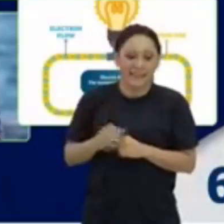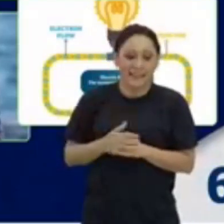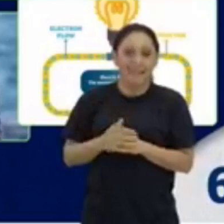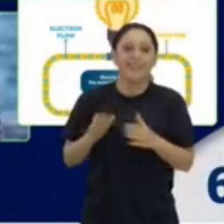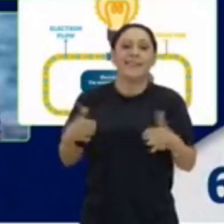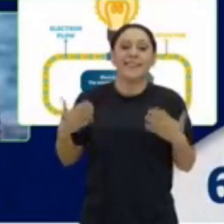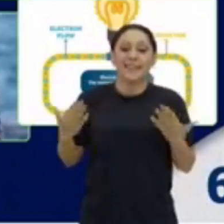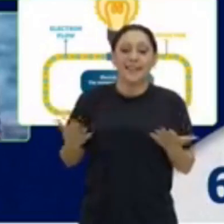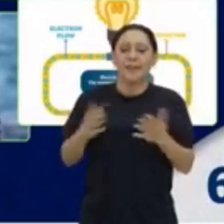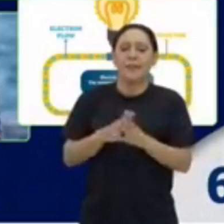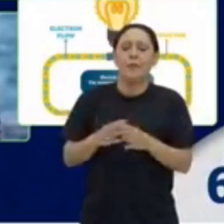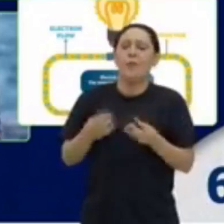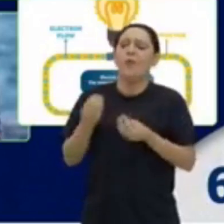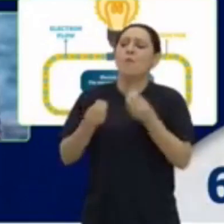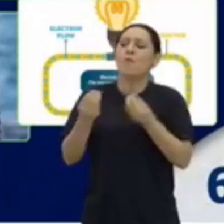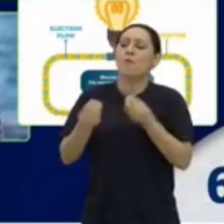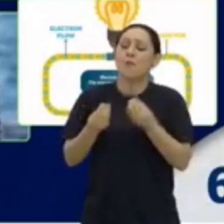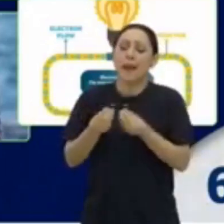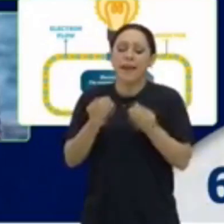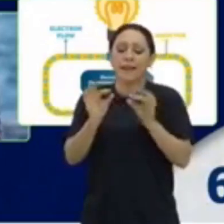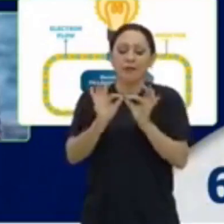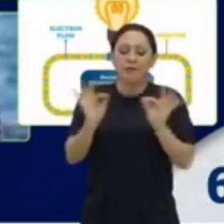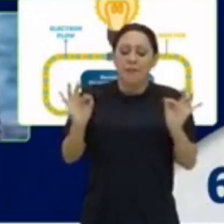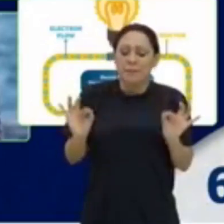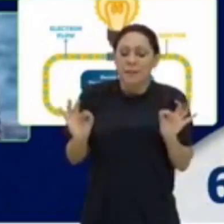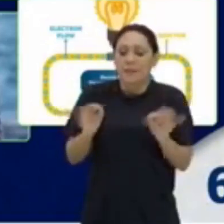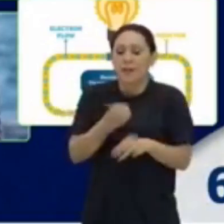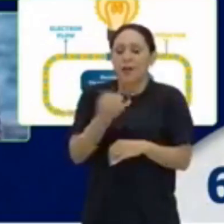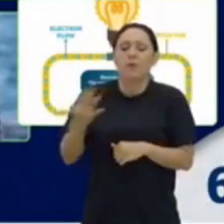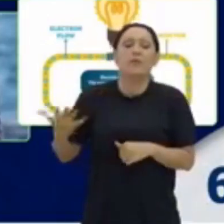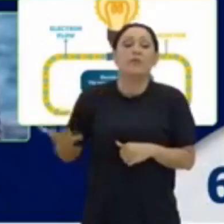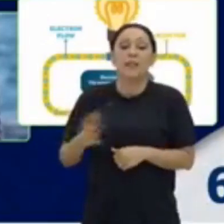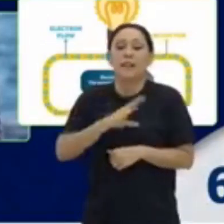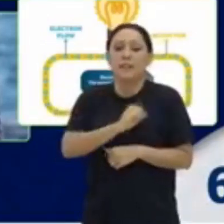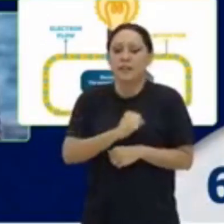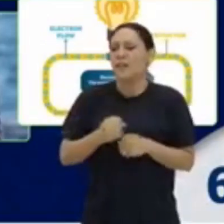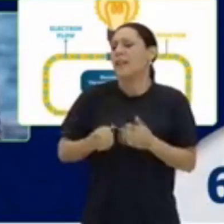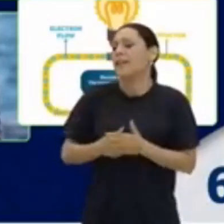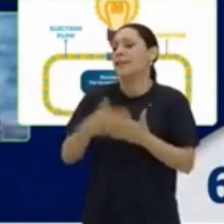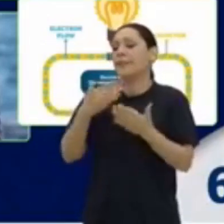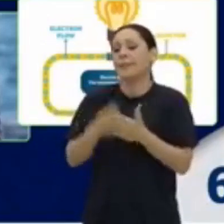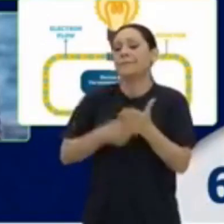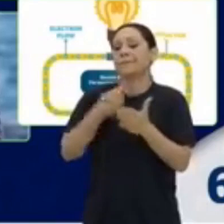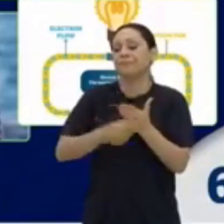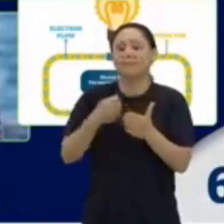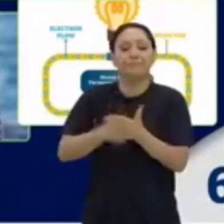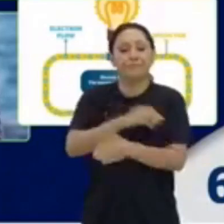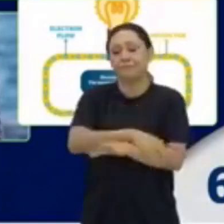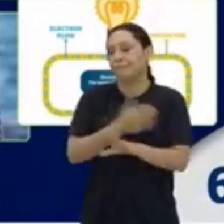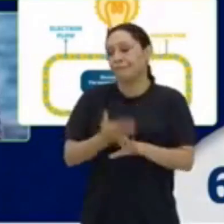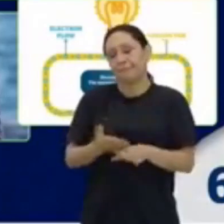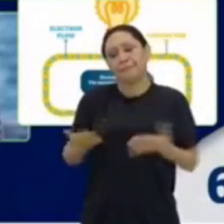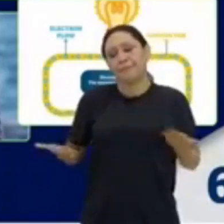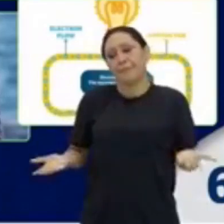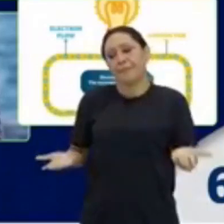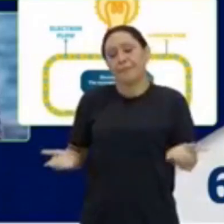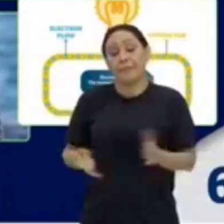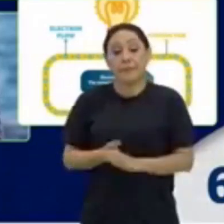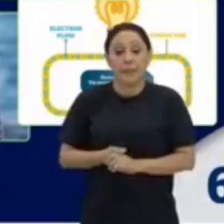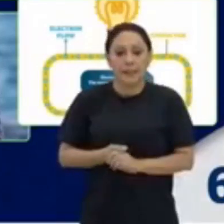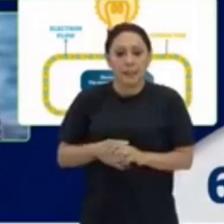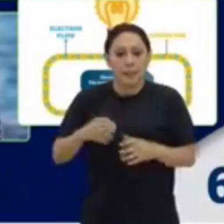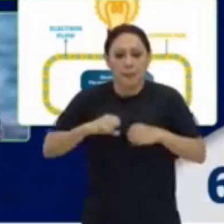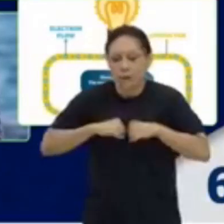né? Como é que a gente sabe, né? Mas eu vou ficar insistindo aqui o dia inteiro dizendo que é maior, Fernando. Verdade. Estou com um